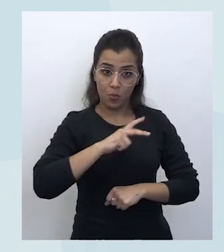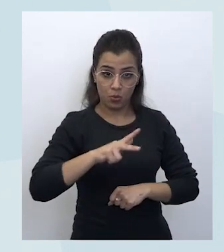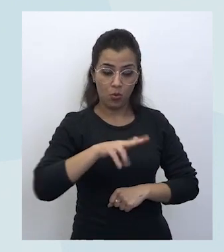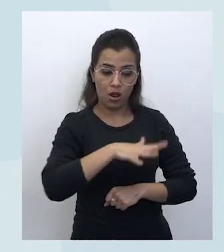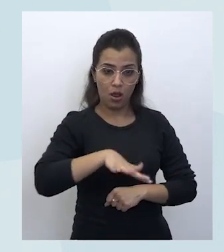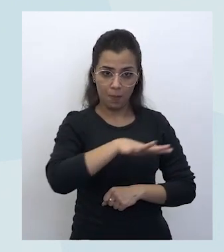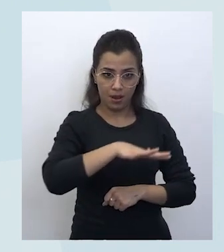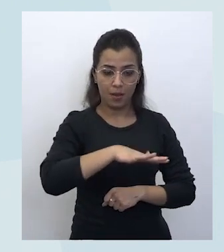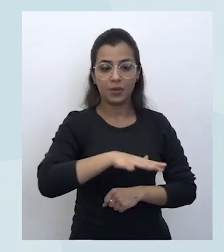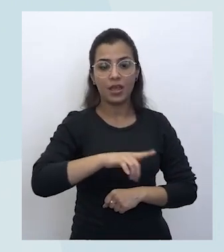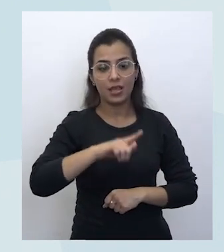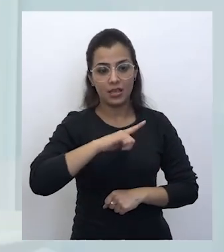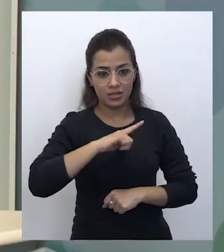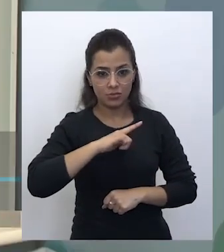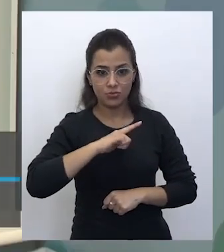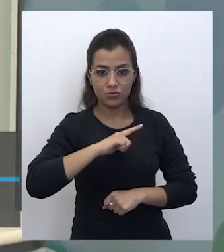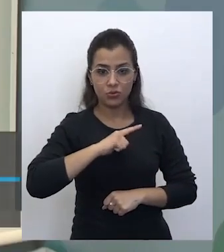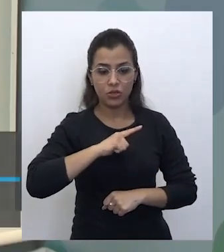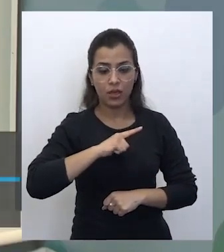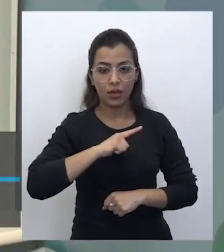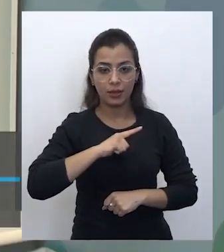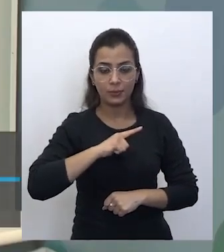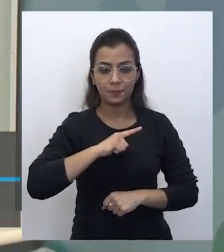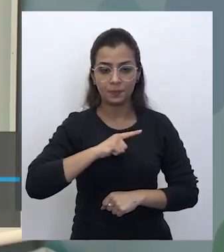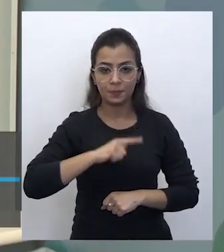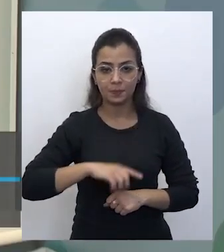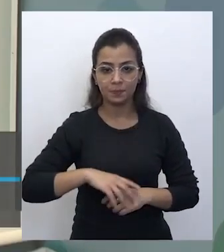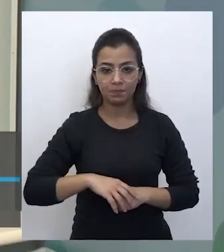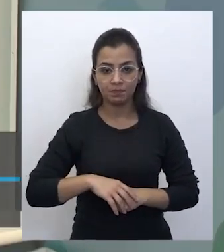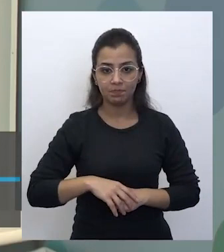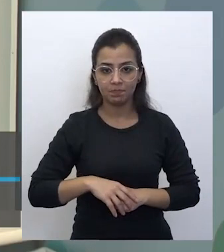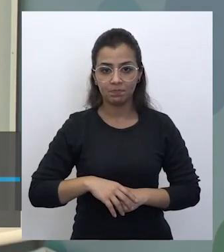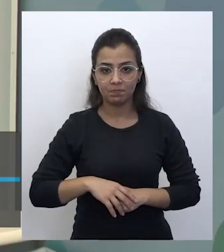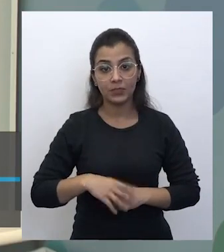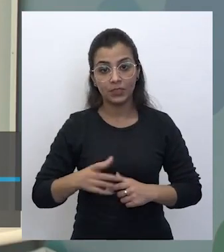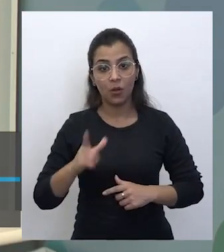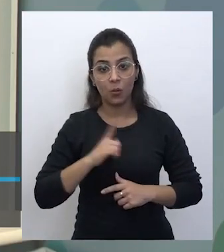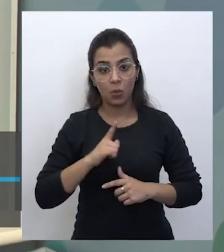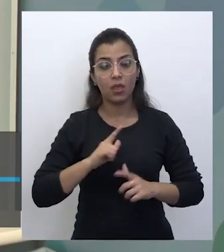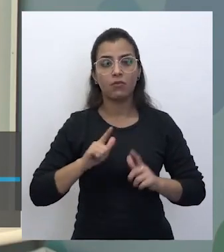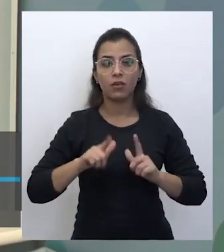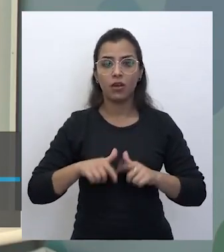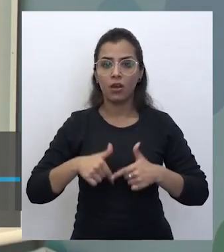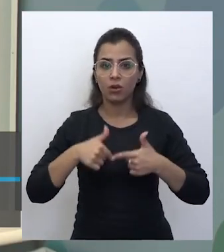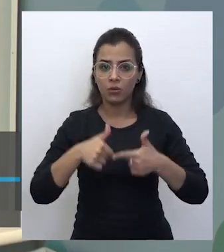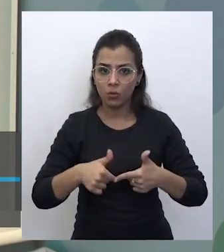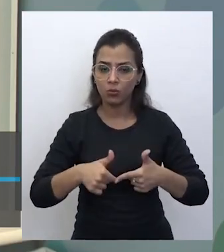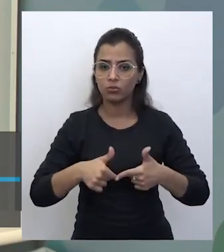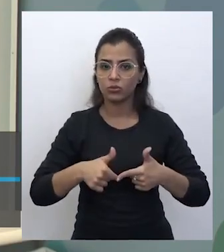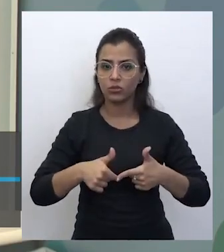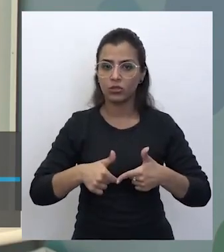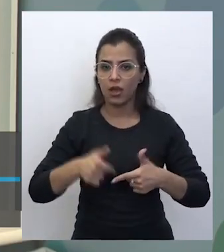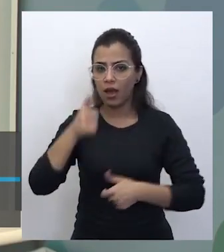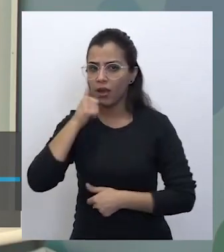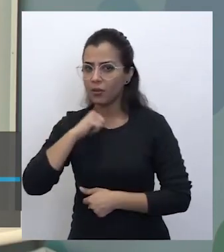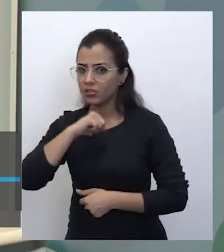conectada à Península Ibérica e graças à luta do Dom Afonso Henriques contra a mãe dele, a